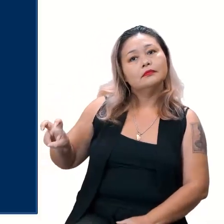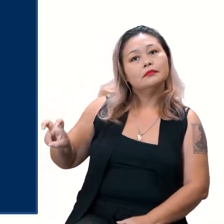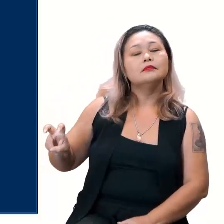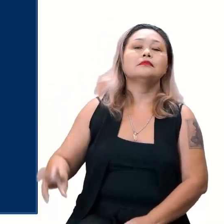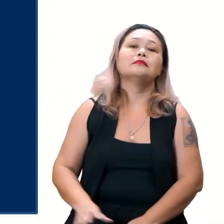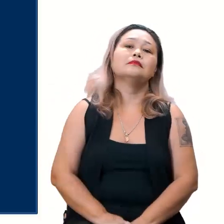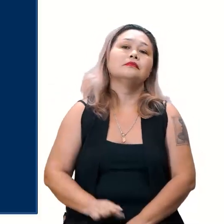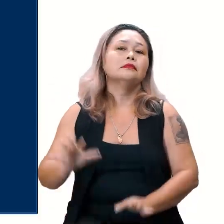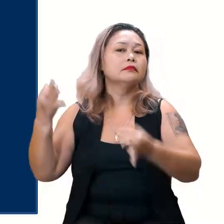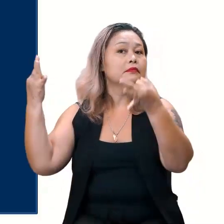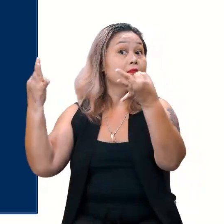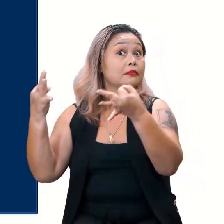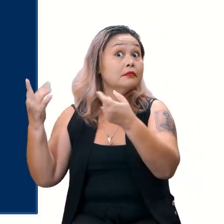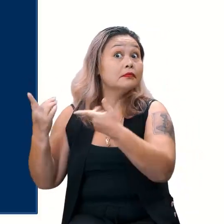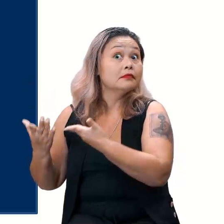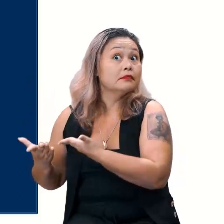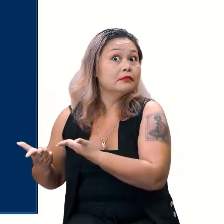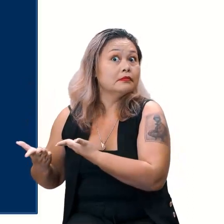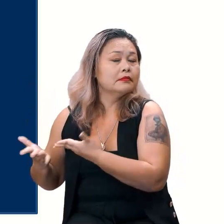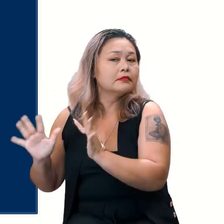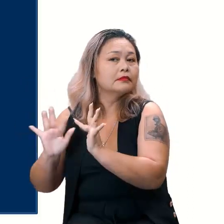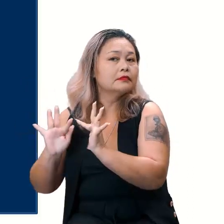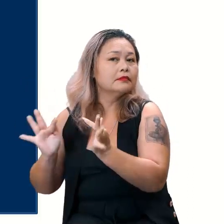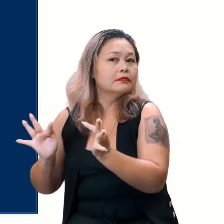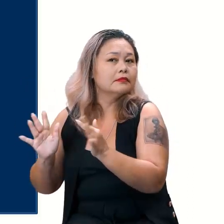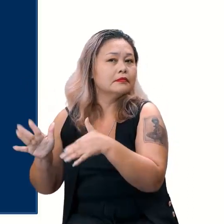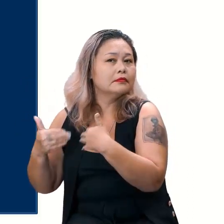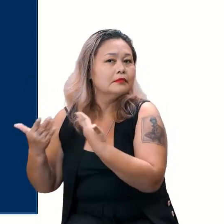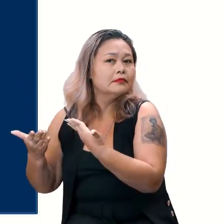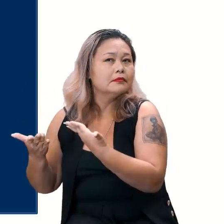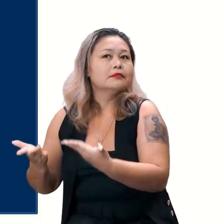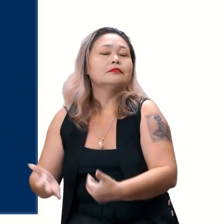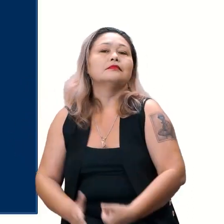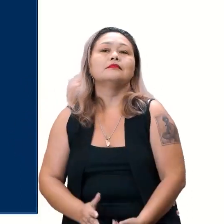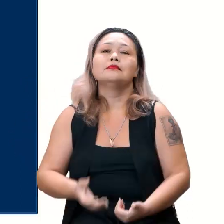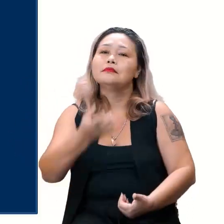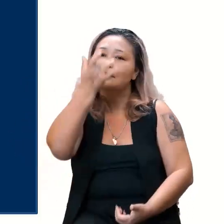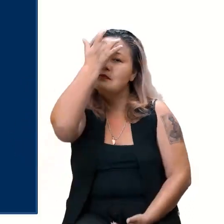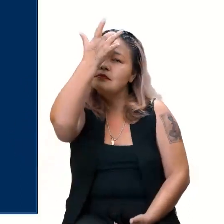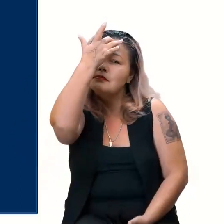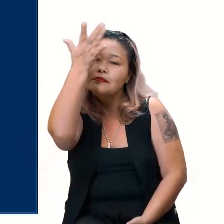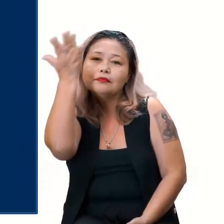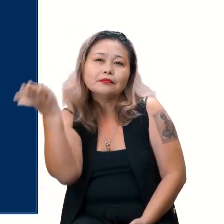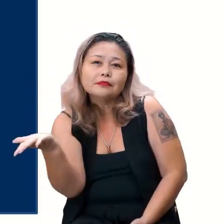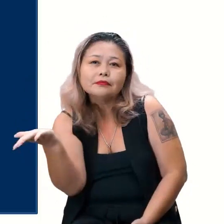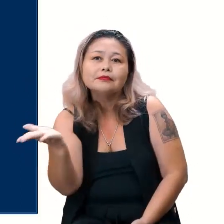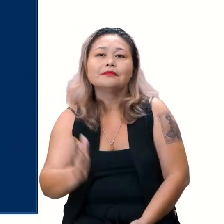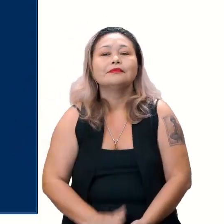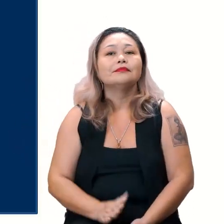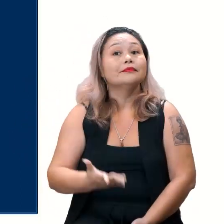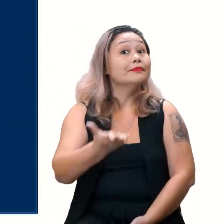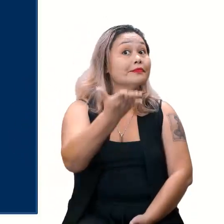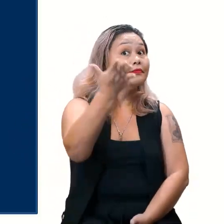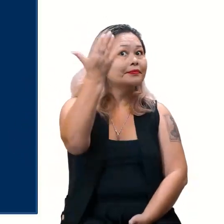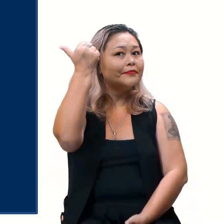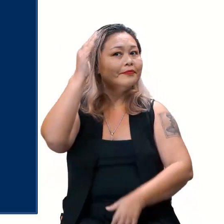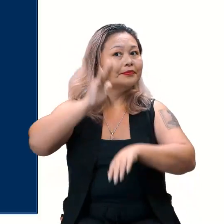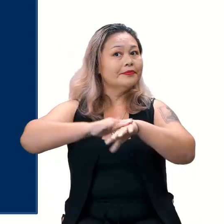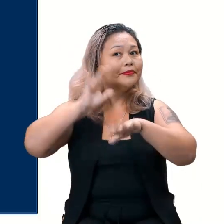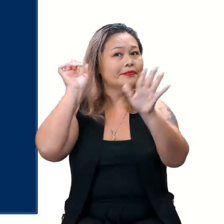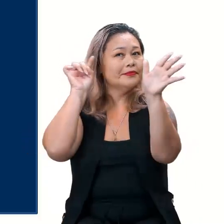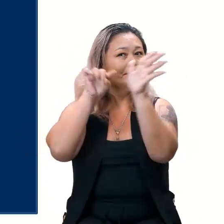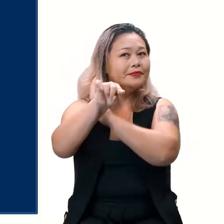Olha aí. Perfeito. Simples assim, tá? Beleza. Então, muito fácil, muito fácil. Vamos agora a mais uma